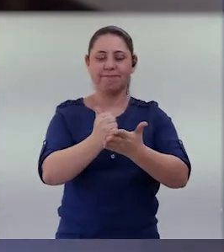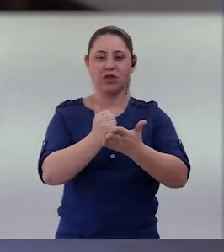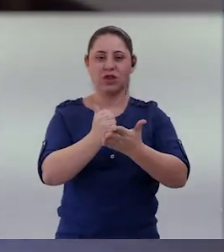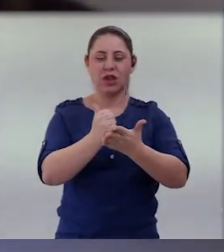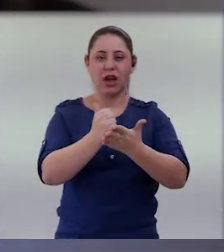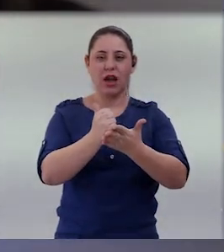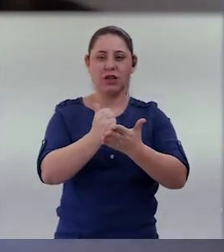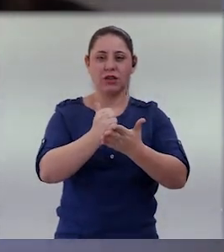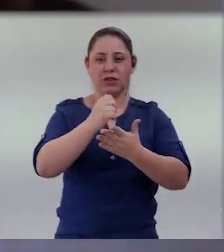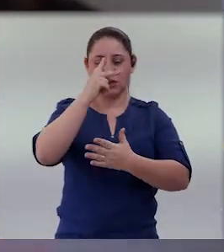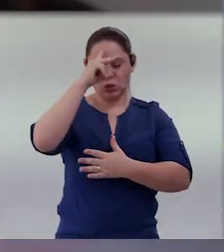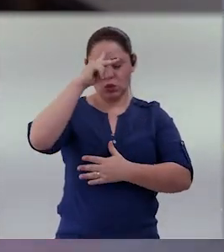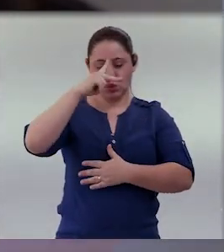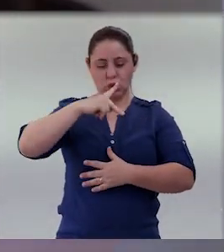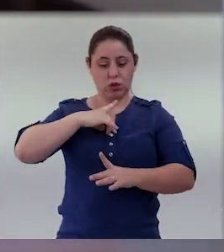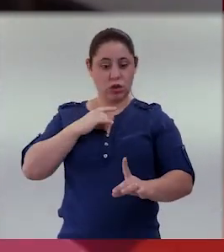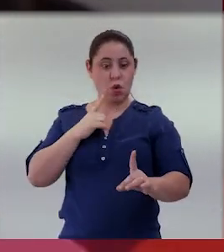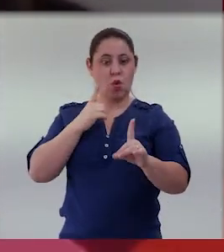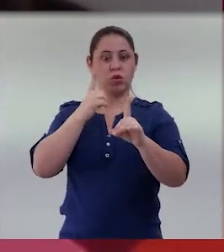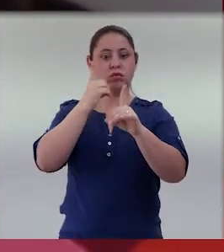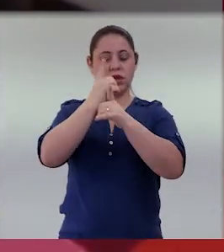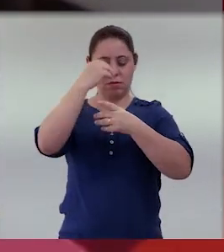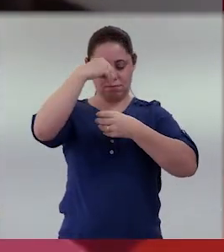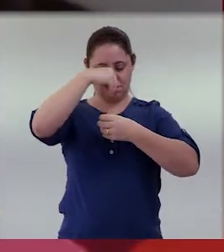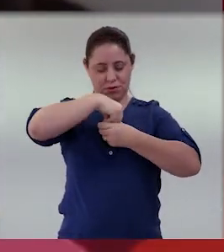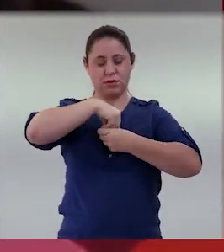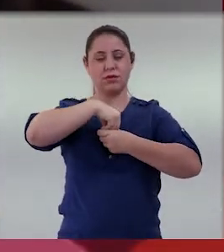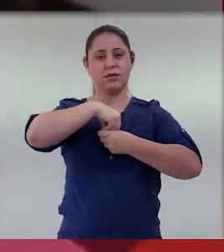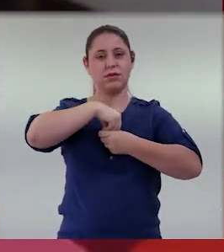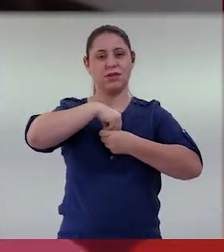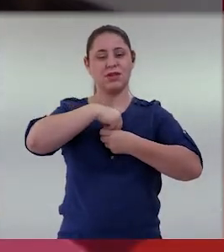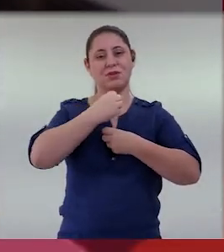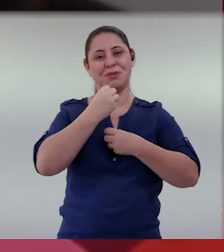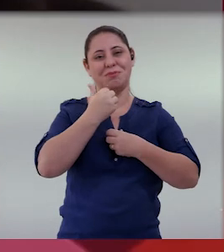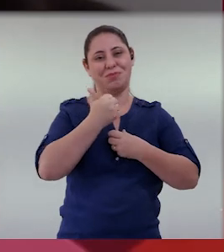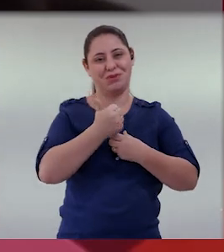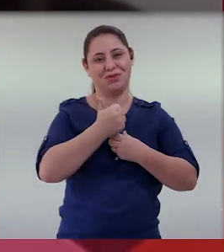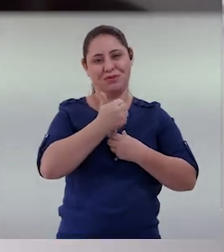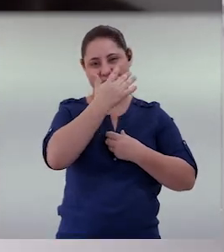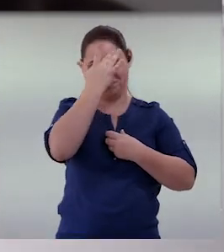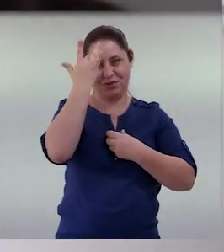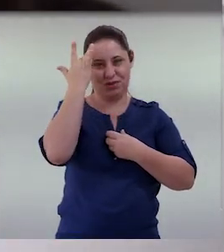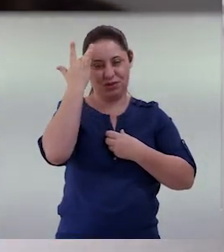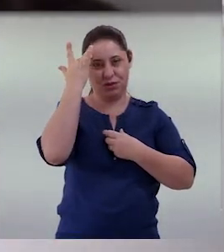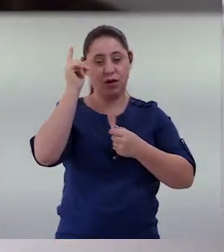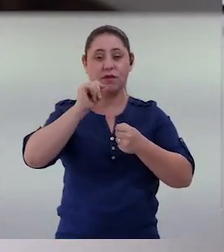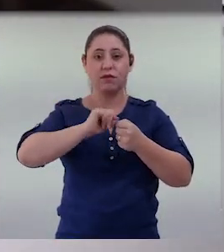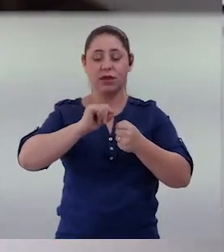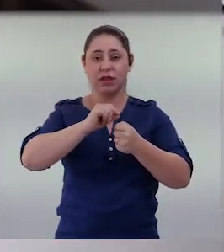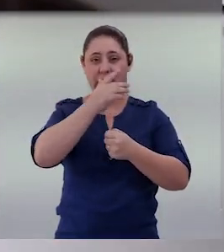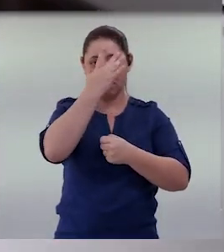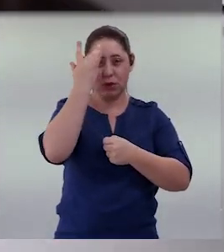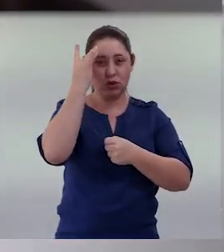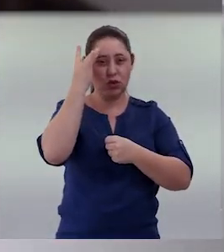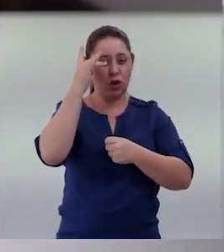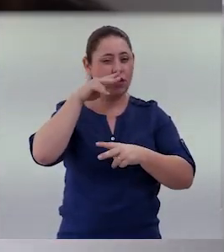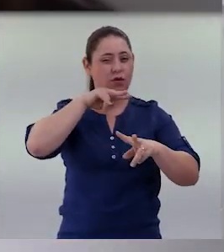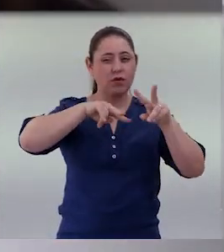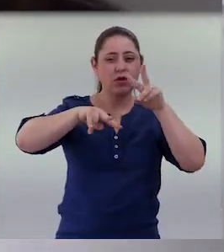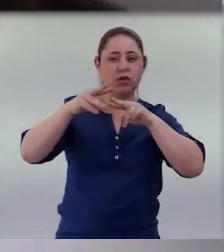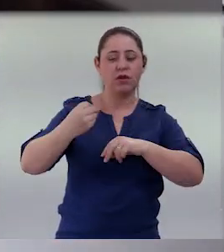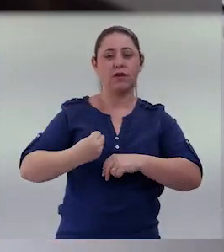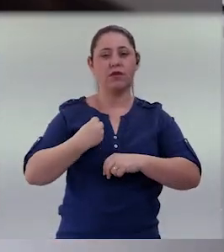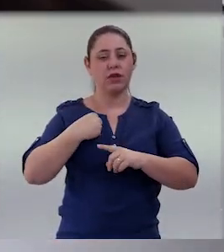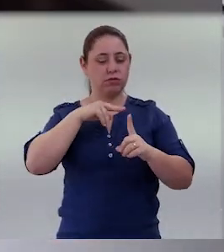trazer justamente a busca da essência dela, daquilo que é mais puro dentro dela, e isso faz com que